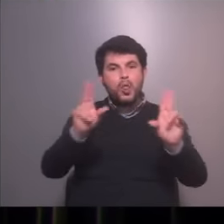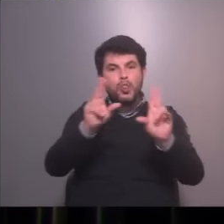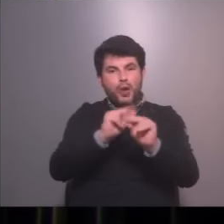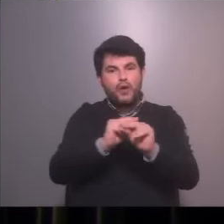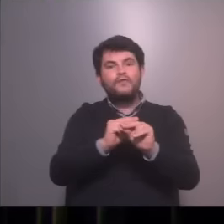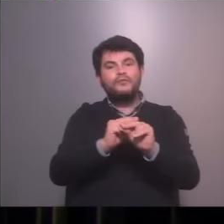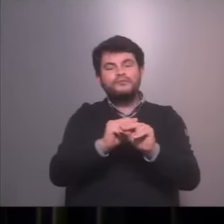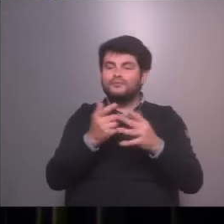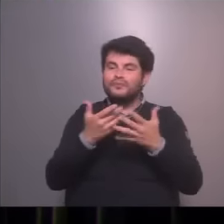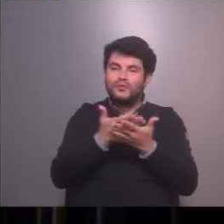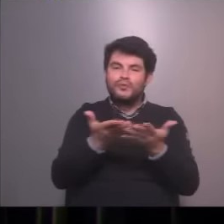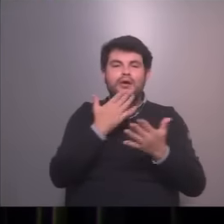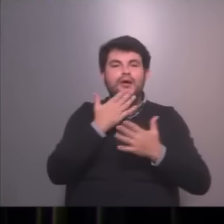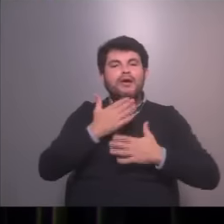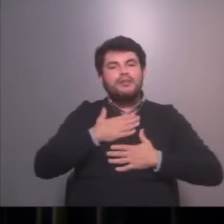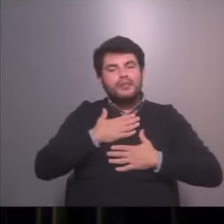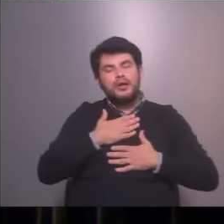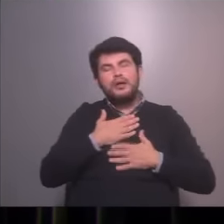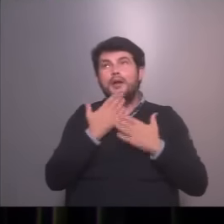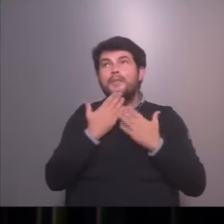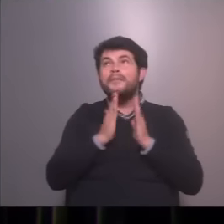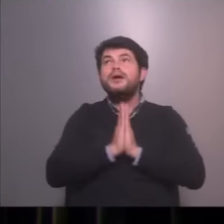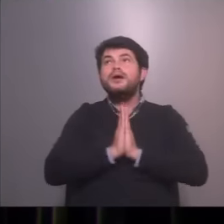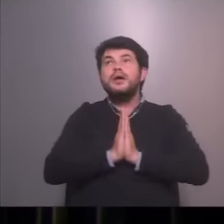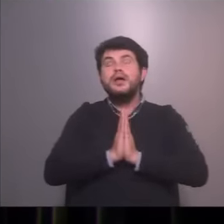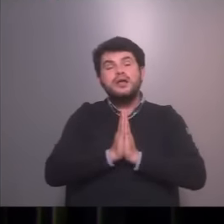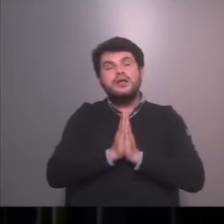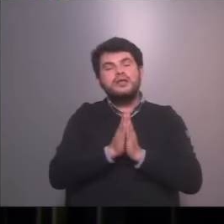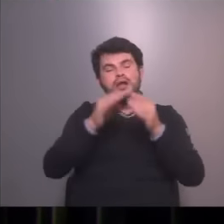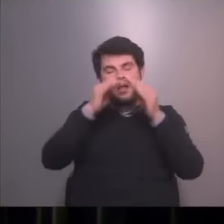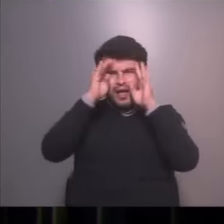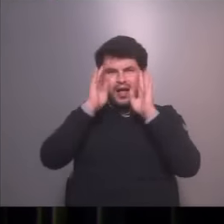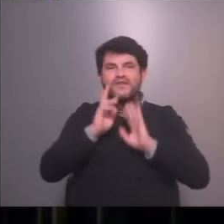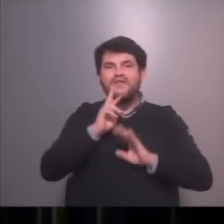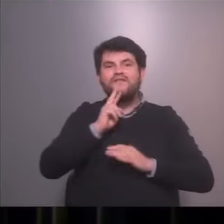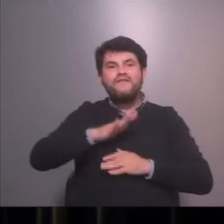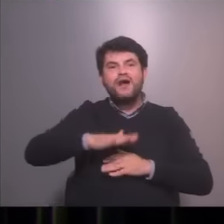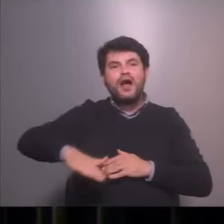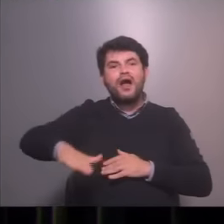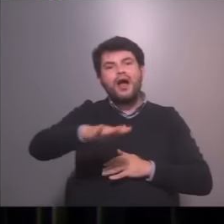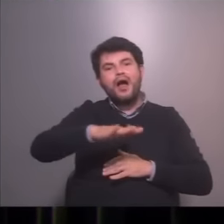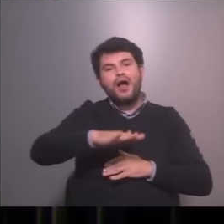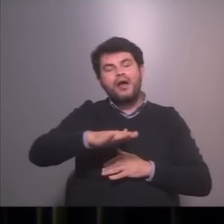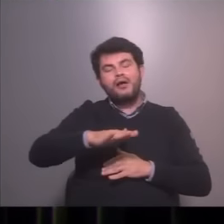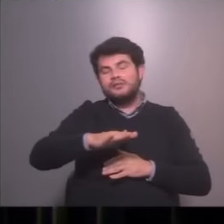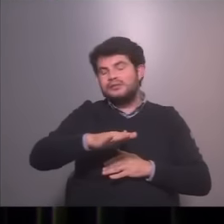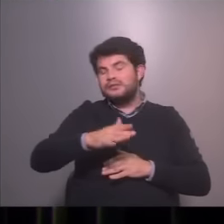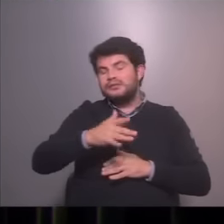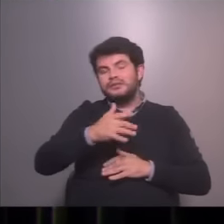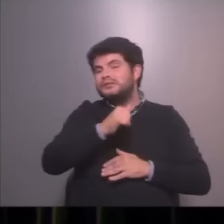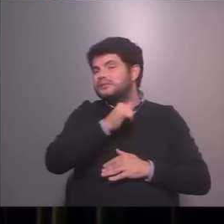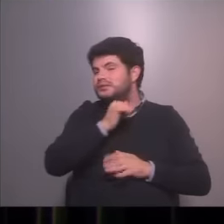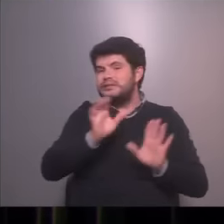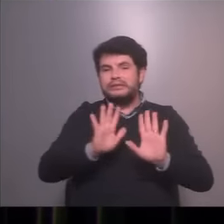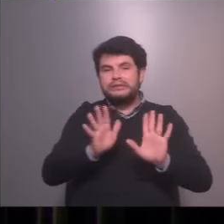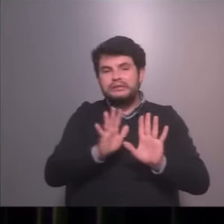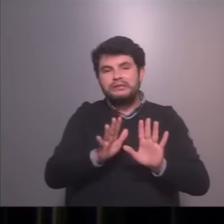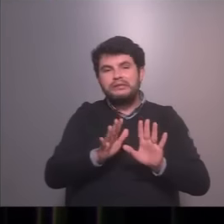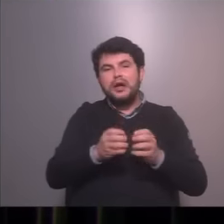nos faz desejar uma humanidade nova. Tudo isto nos faz